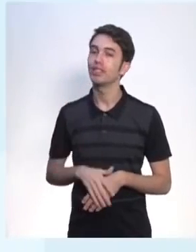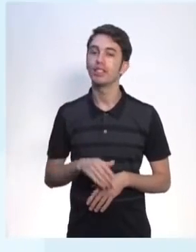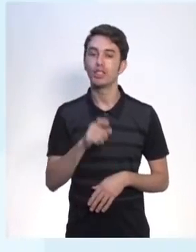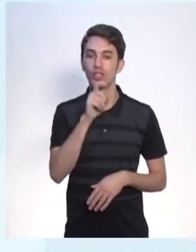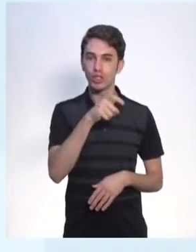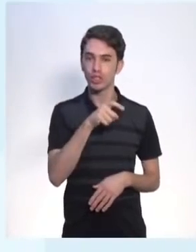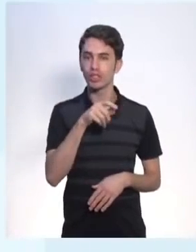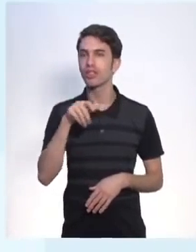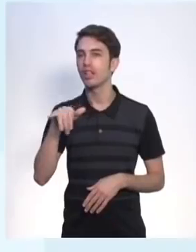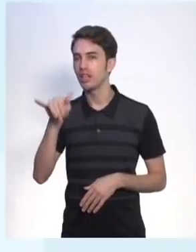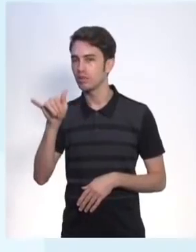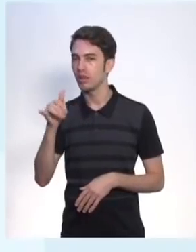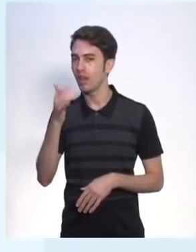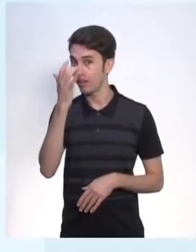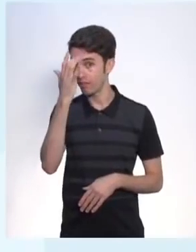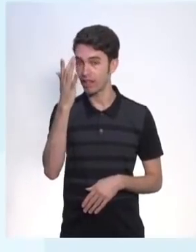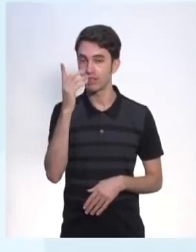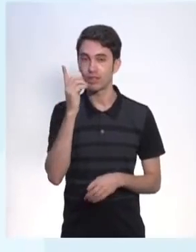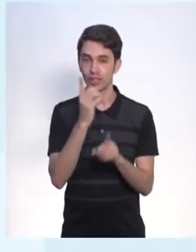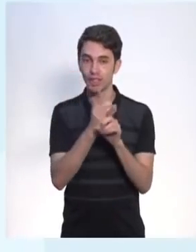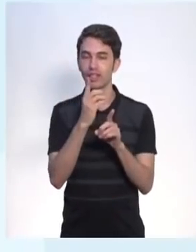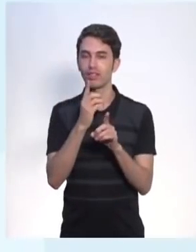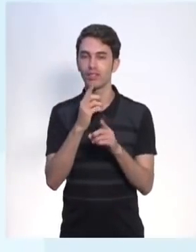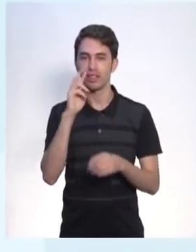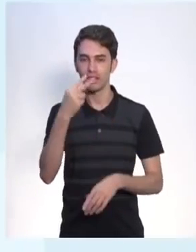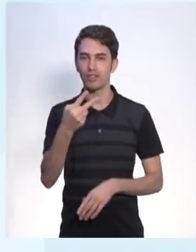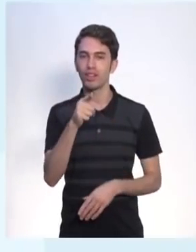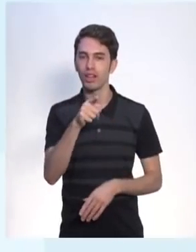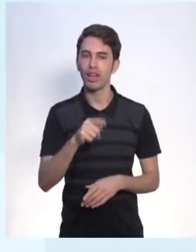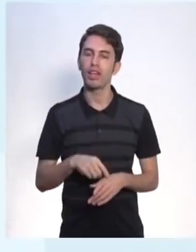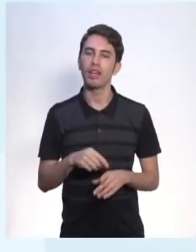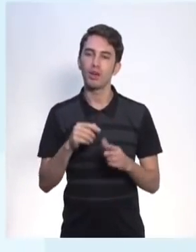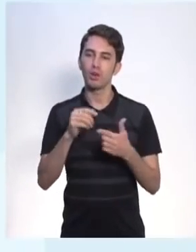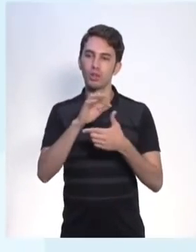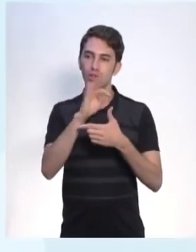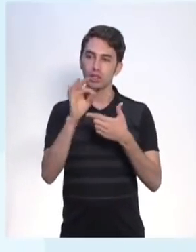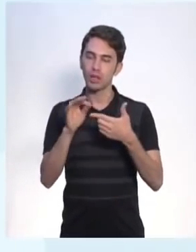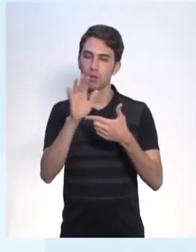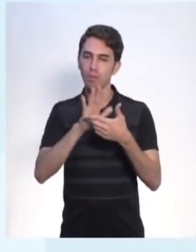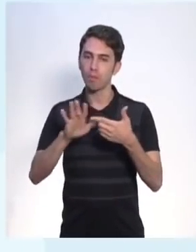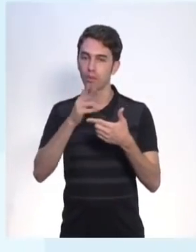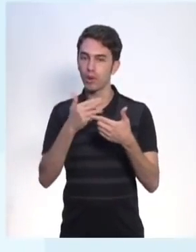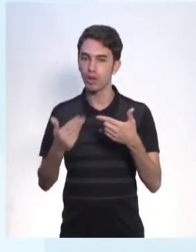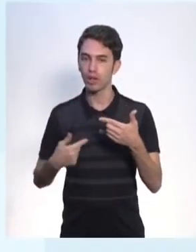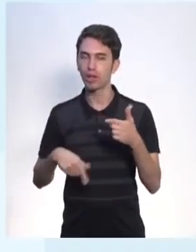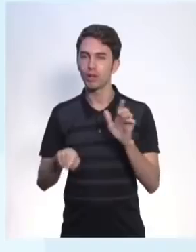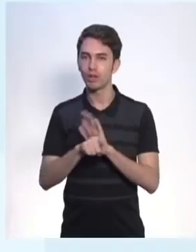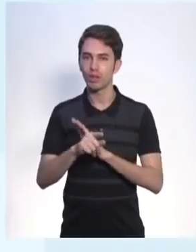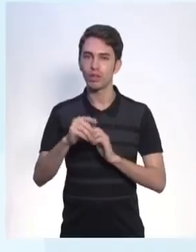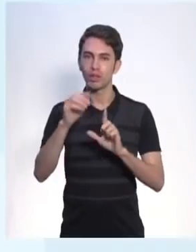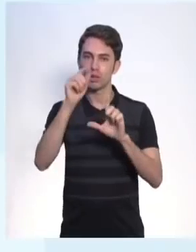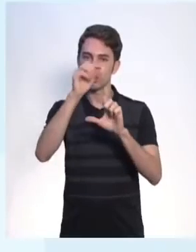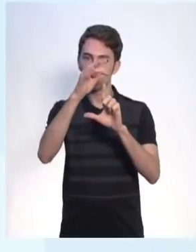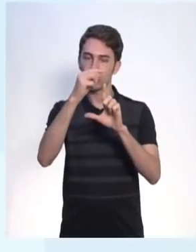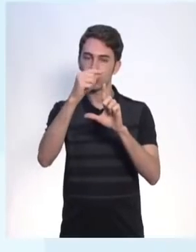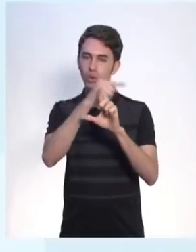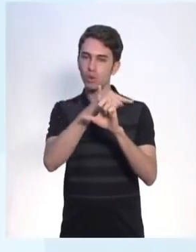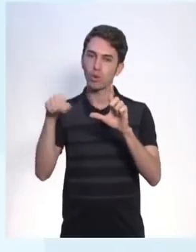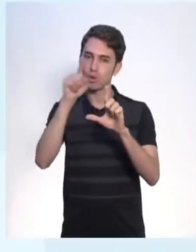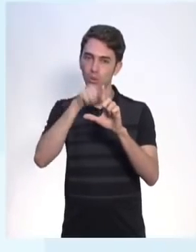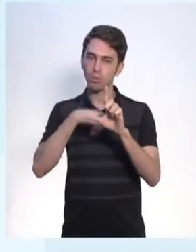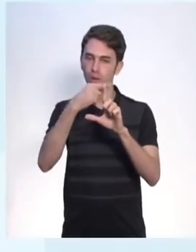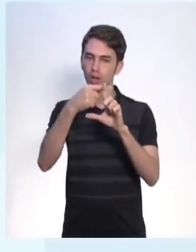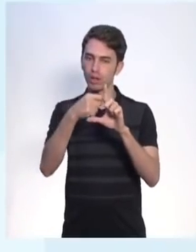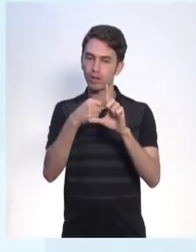e y para identificar esse polígono aí no plano cartesiano. Quer fazer a C, Ana? Aí eu quero. Vamos lá, fala